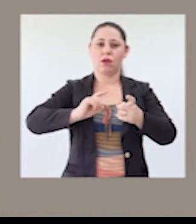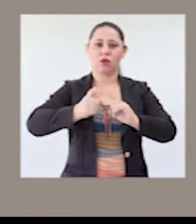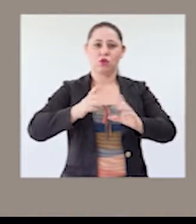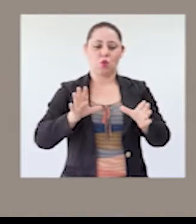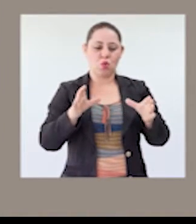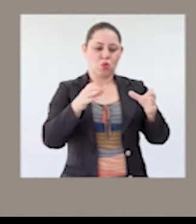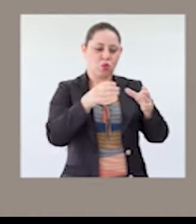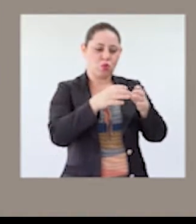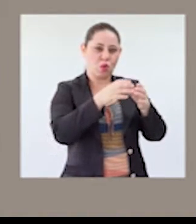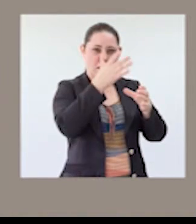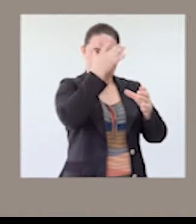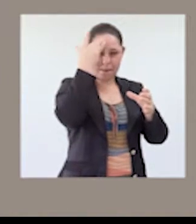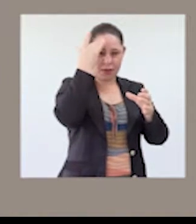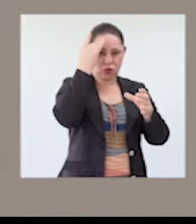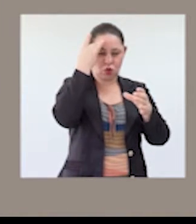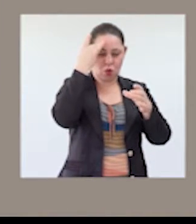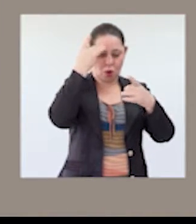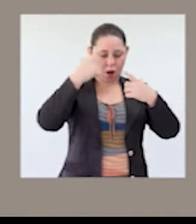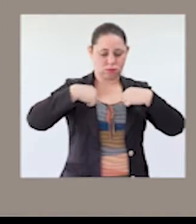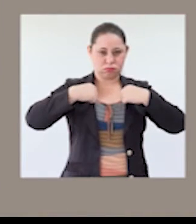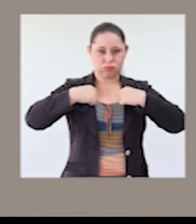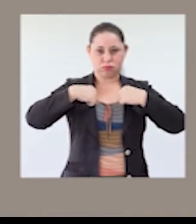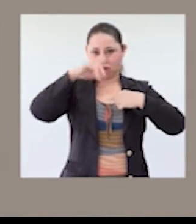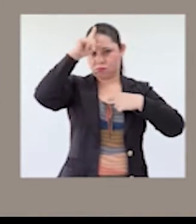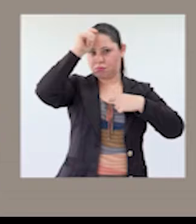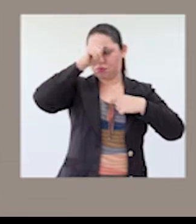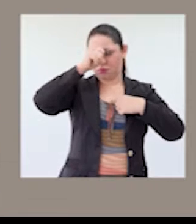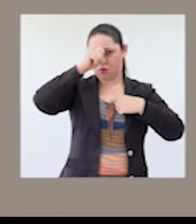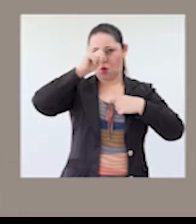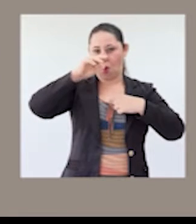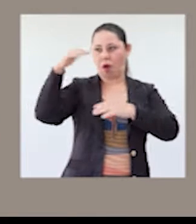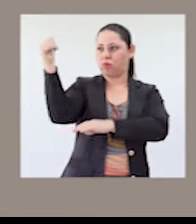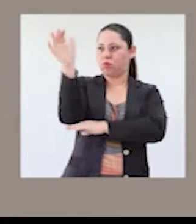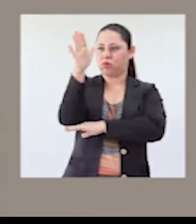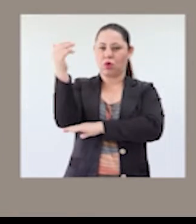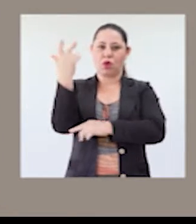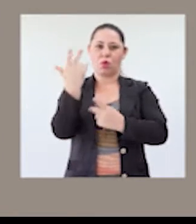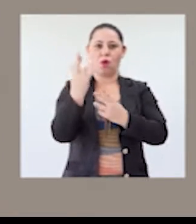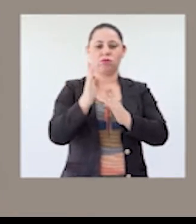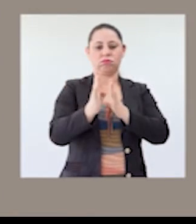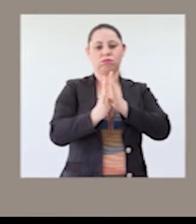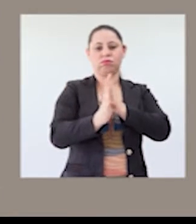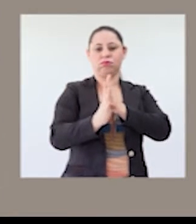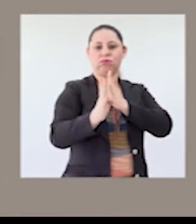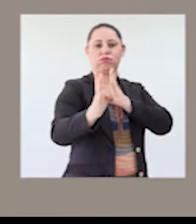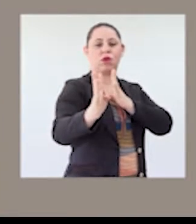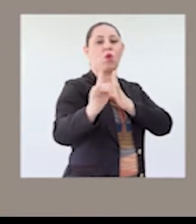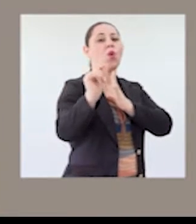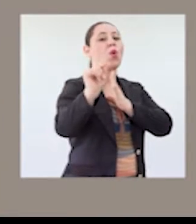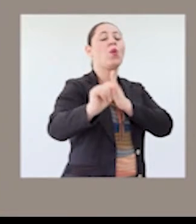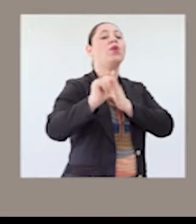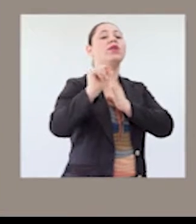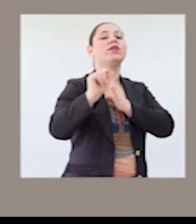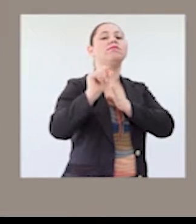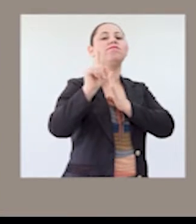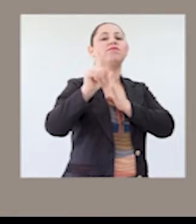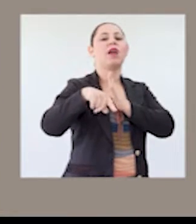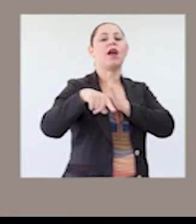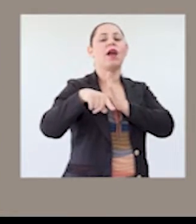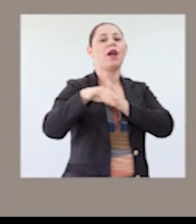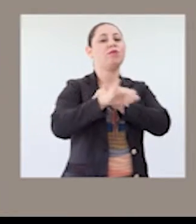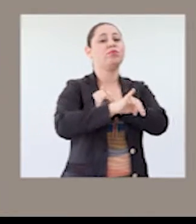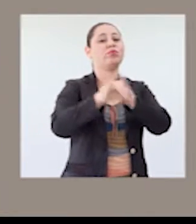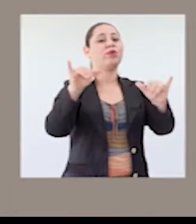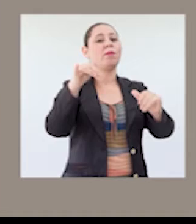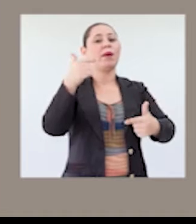diversas pessoas trajando a mesma camiseta, o mesmo boné, ou portando a mesma bandeira, tá? Sob pena de caracterizar a